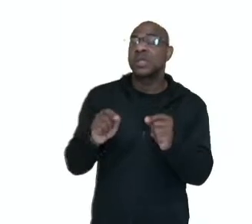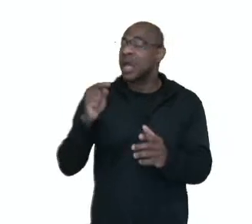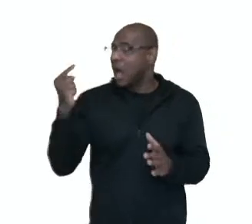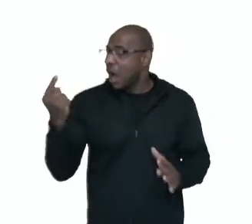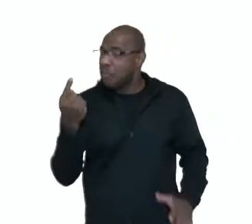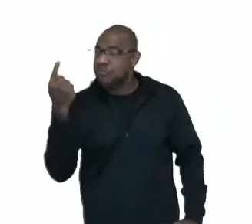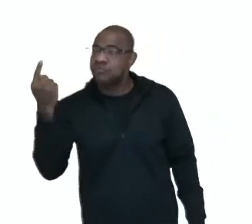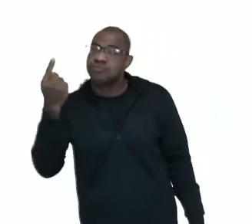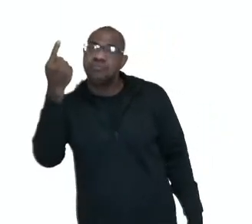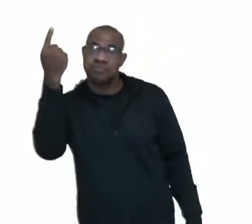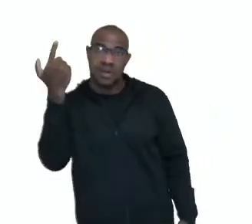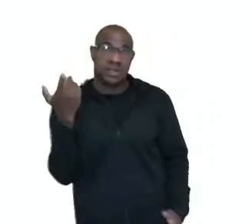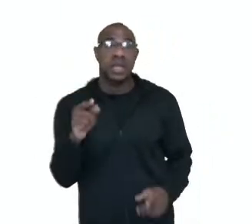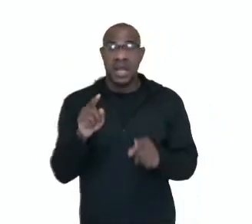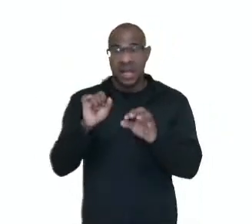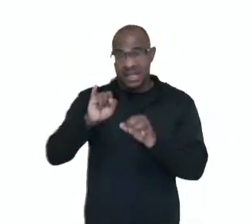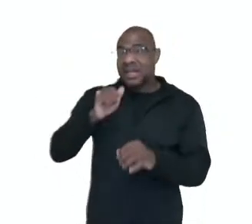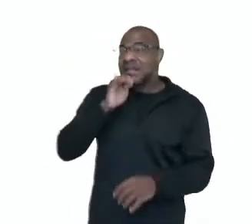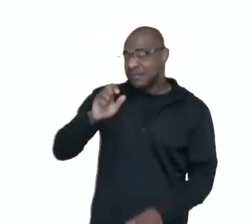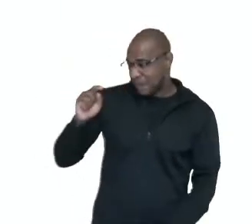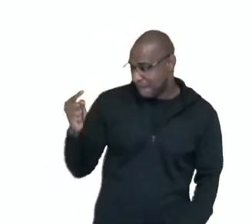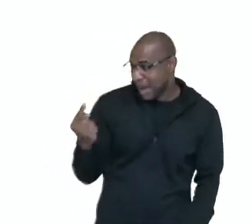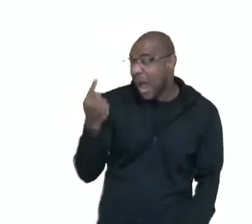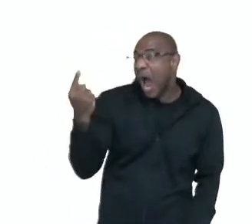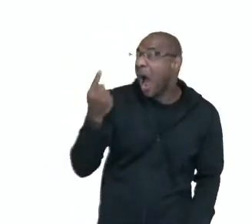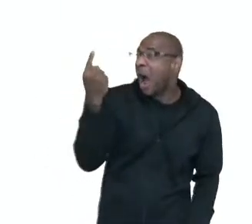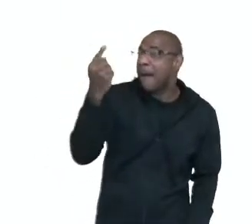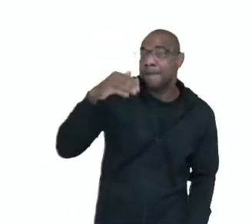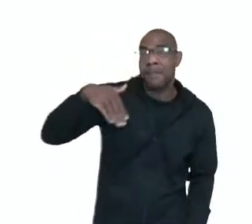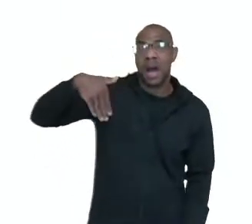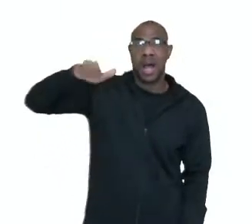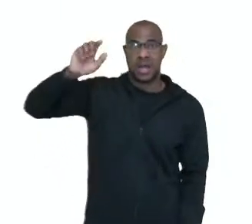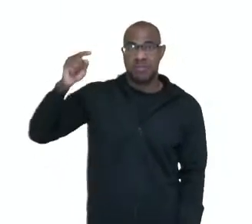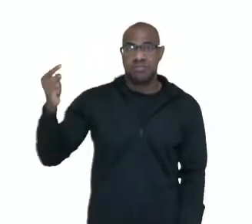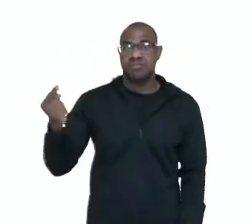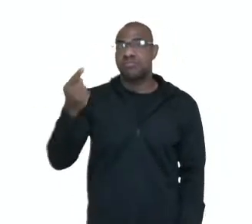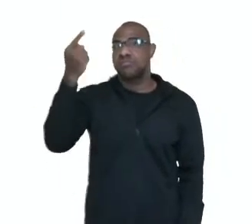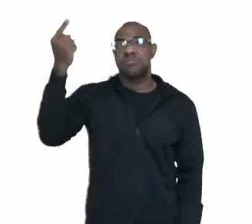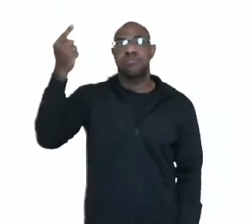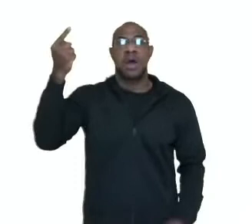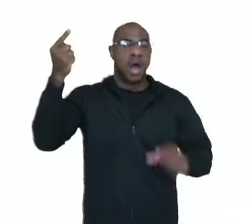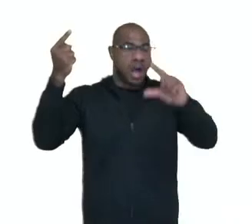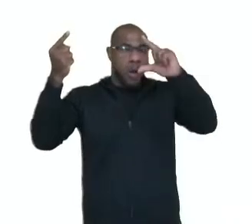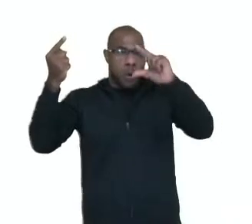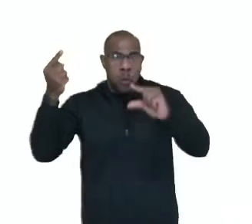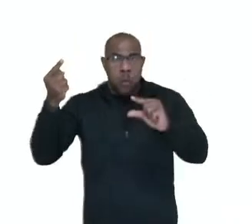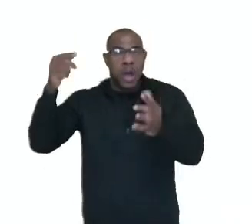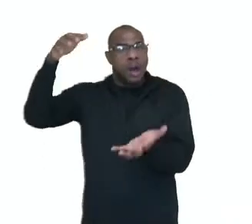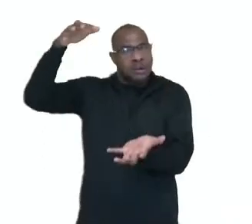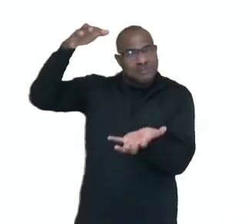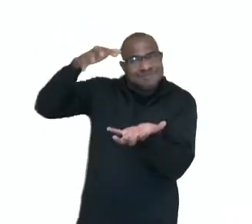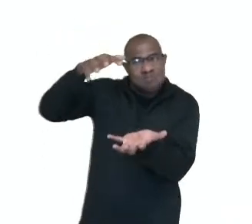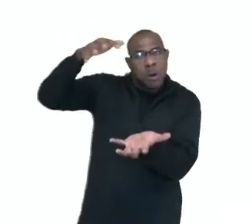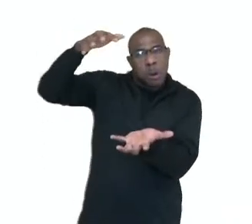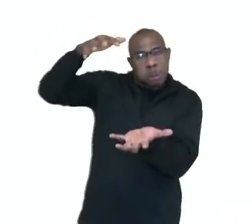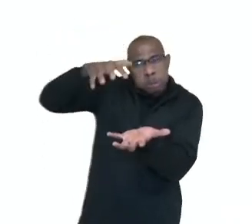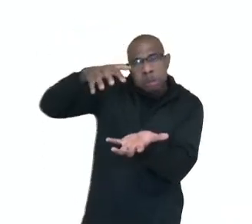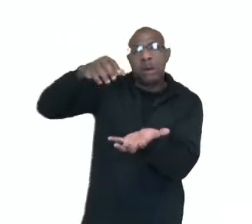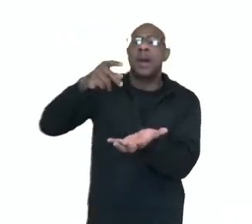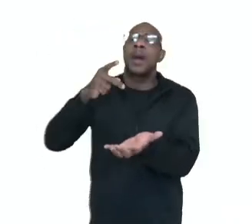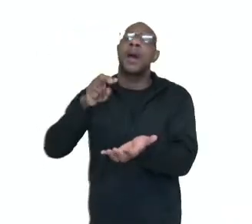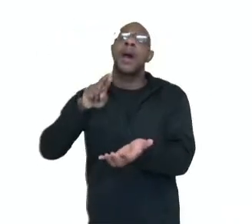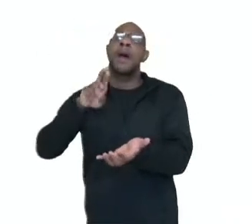altitude. Quanto maior a altitude, menor será a pressão. Menor